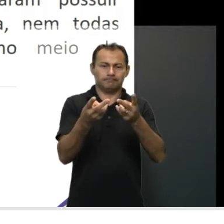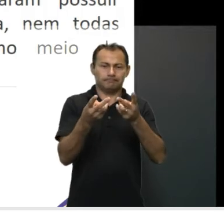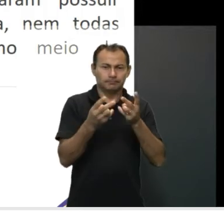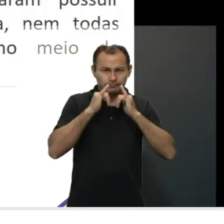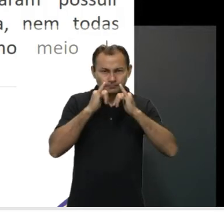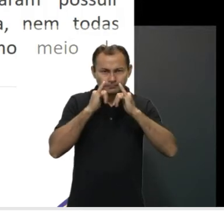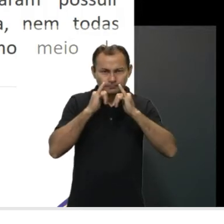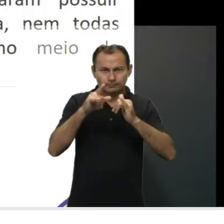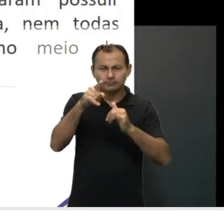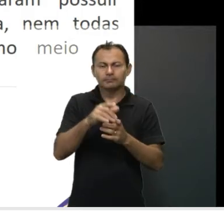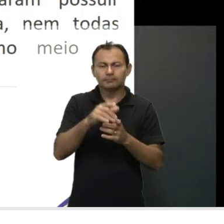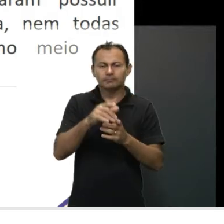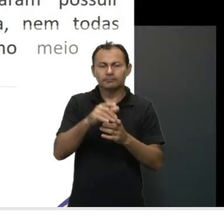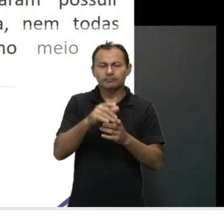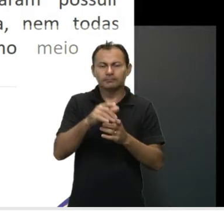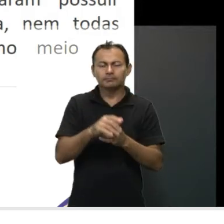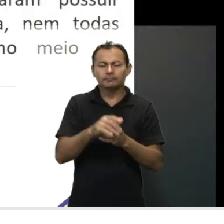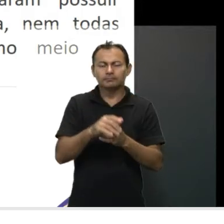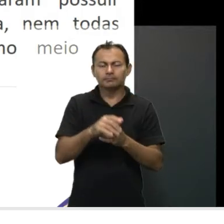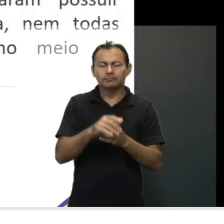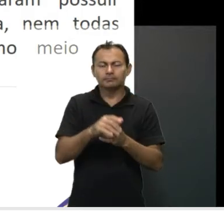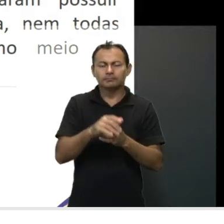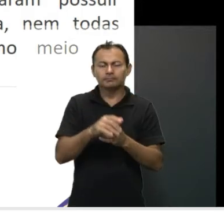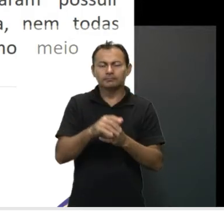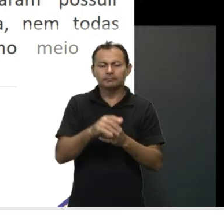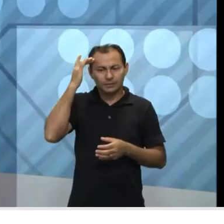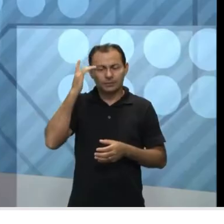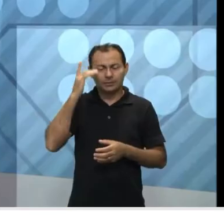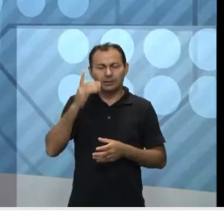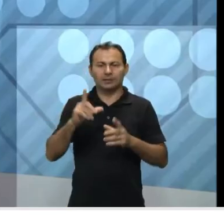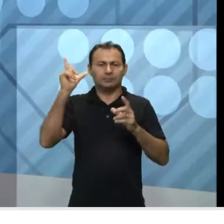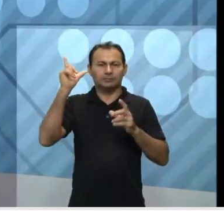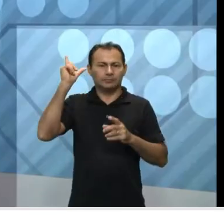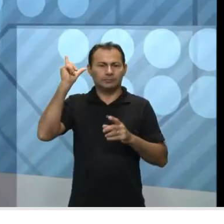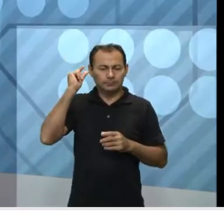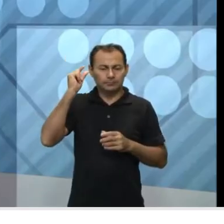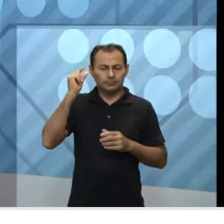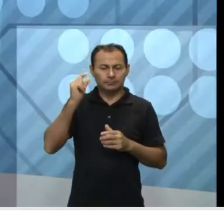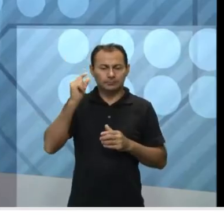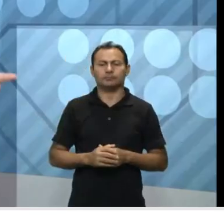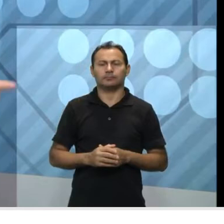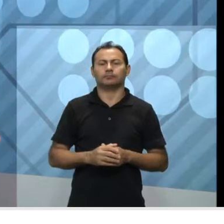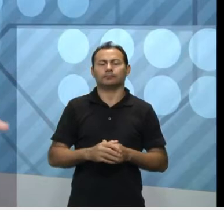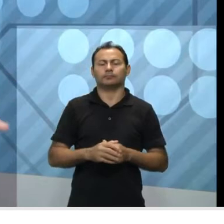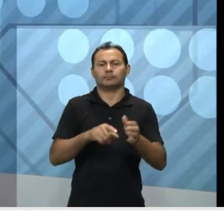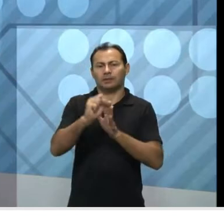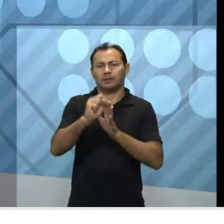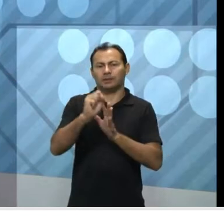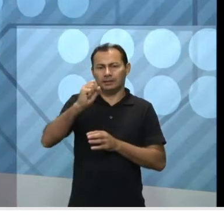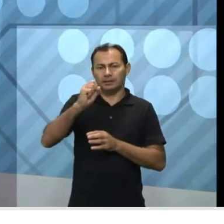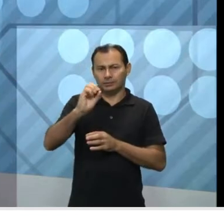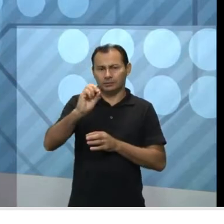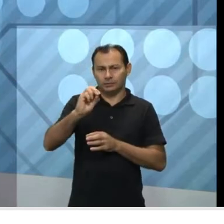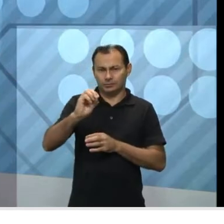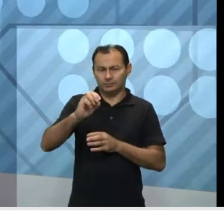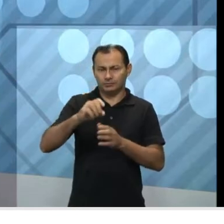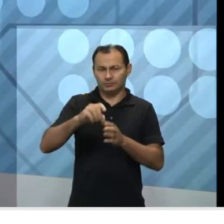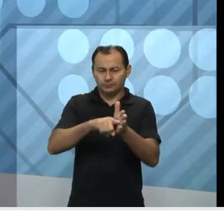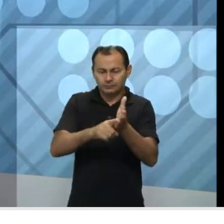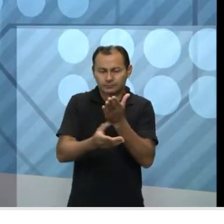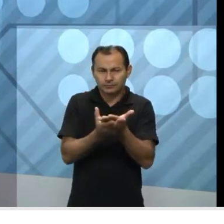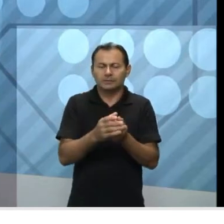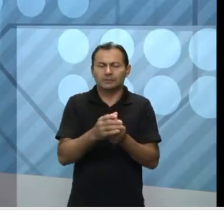você quanto ao grupo de pessoas que têm perda auditiva. O censo demográfico, em 2010, é